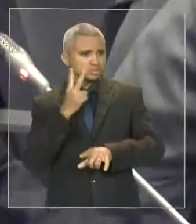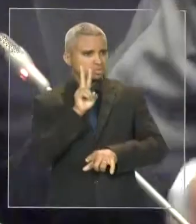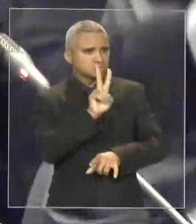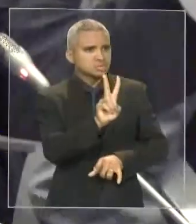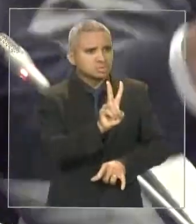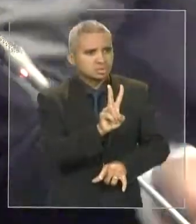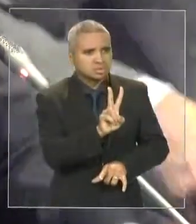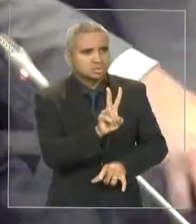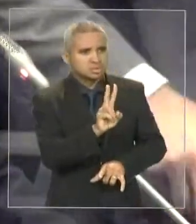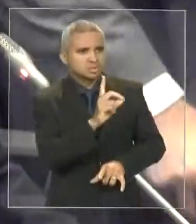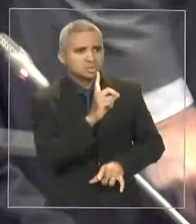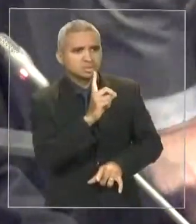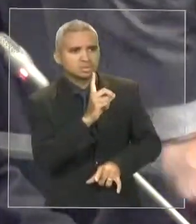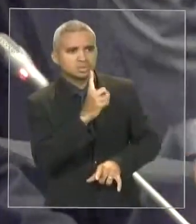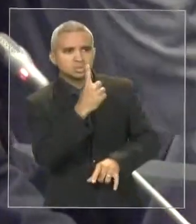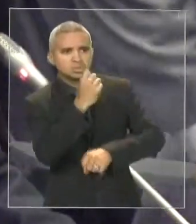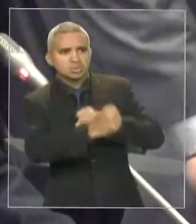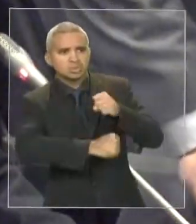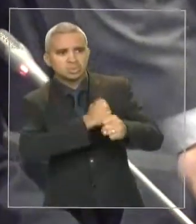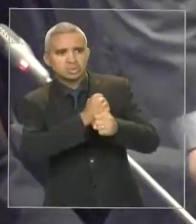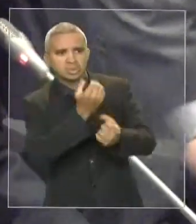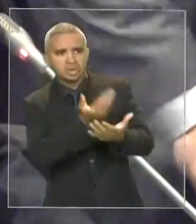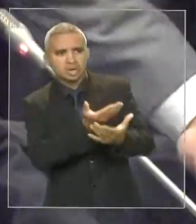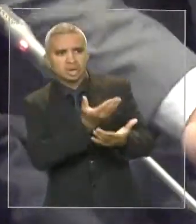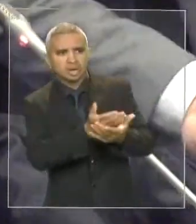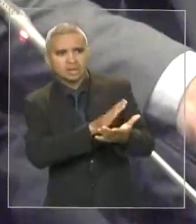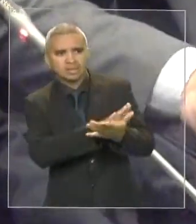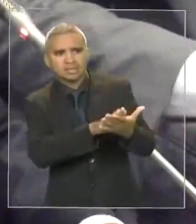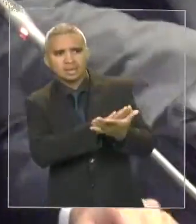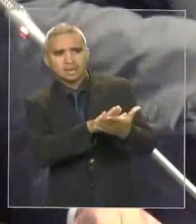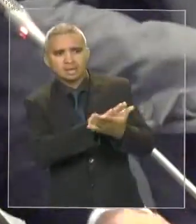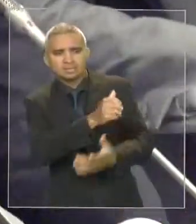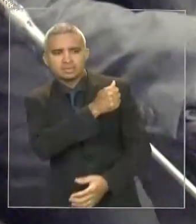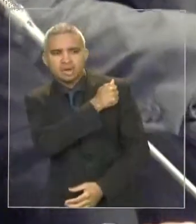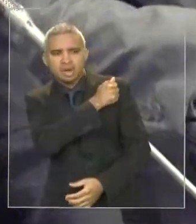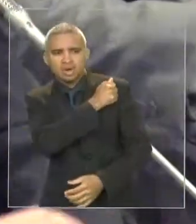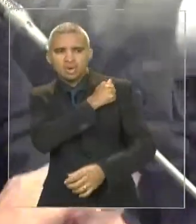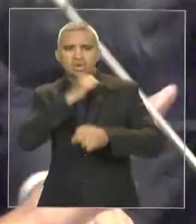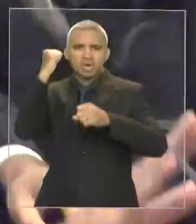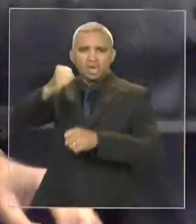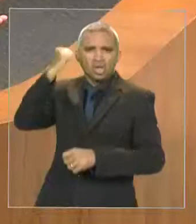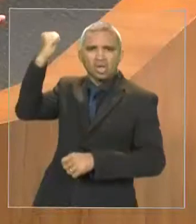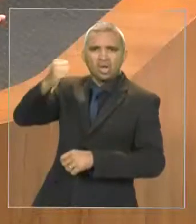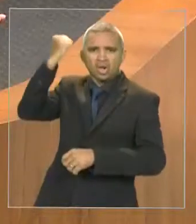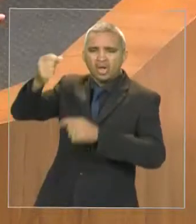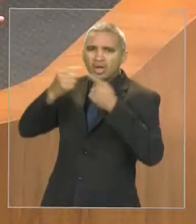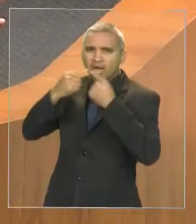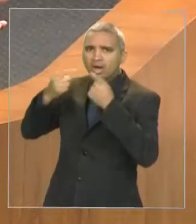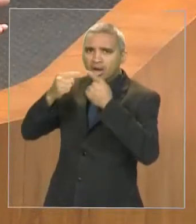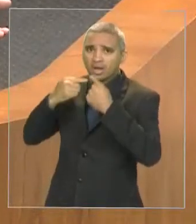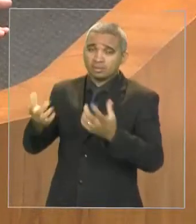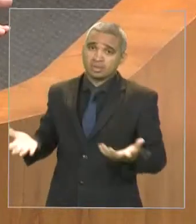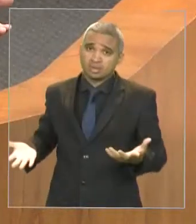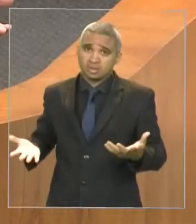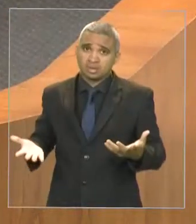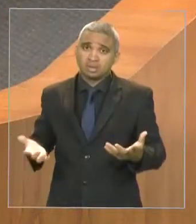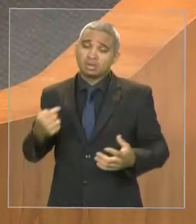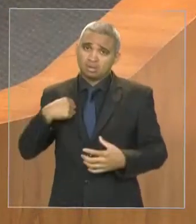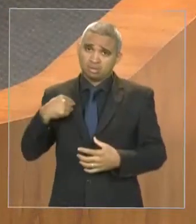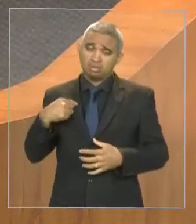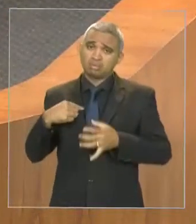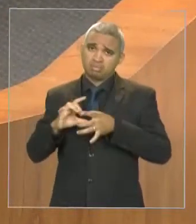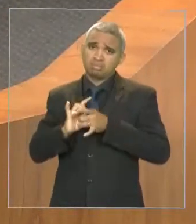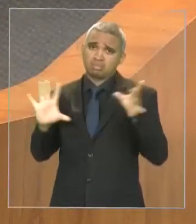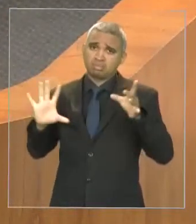aula e tivemos aquela manifestação por parte dos alunos de Açailândia. E eu estou à disposição do governo do estado para os